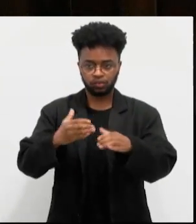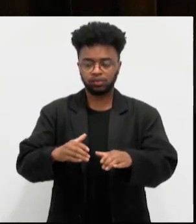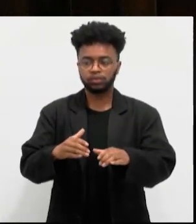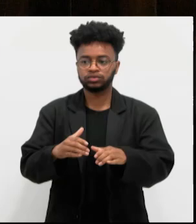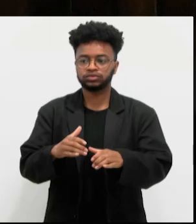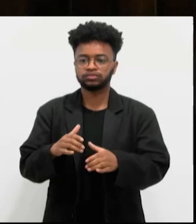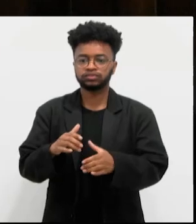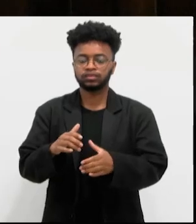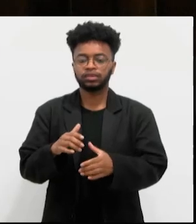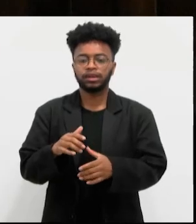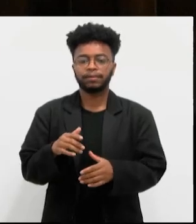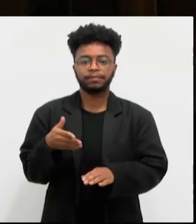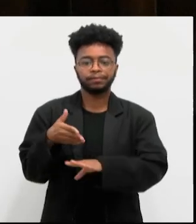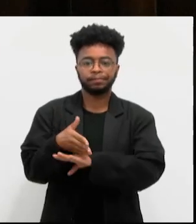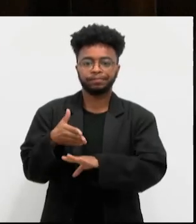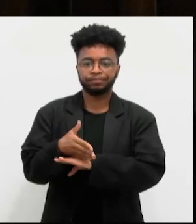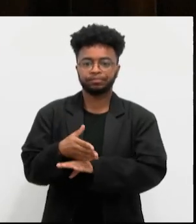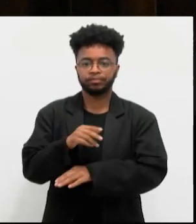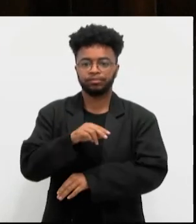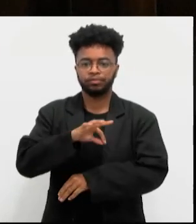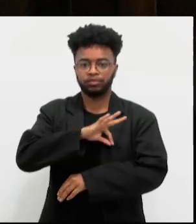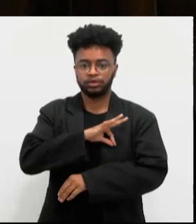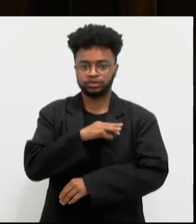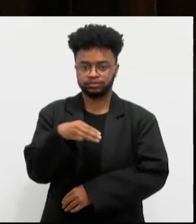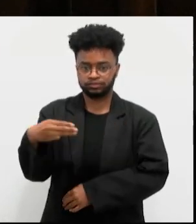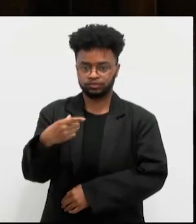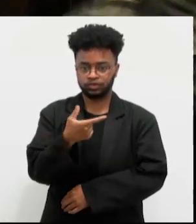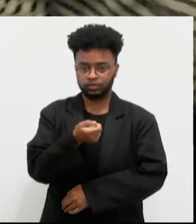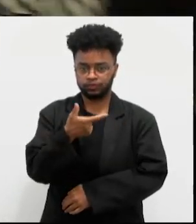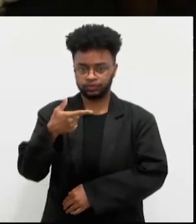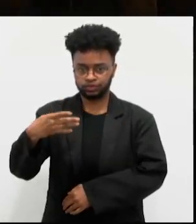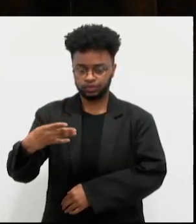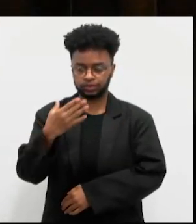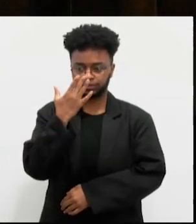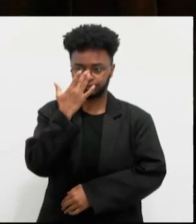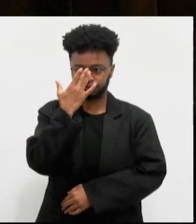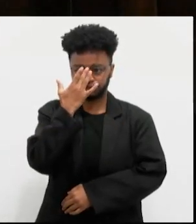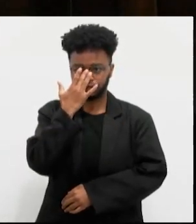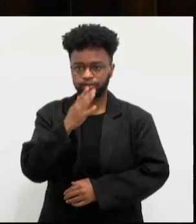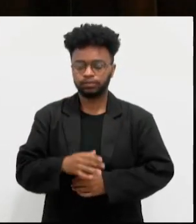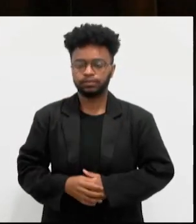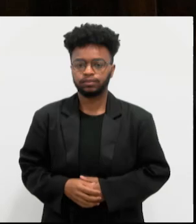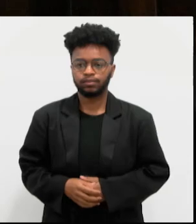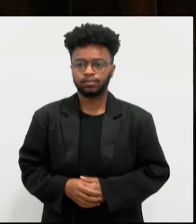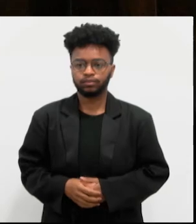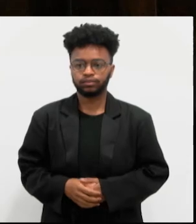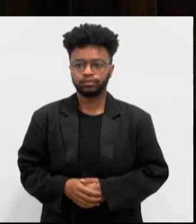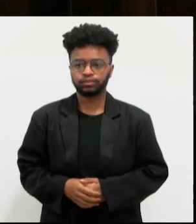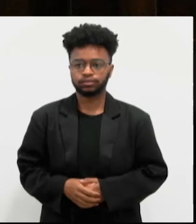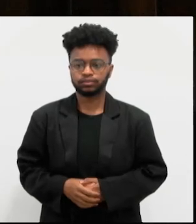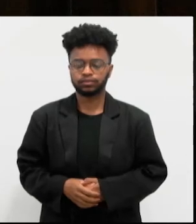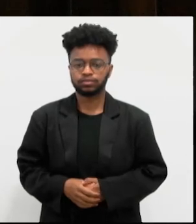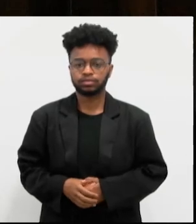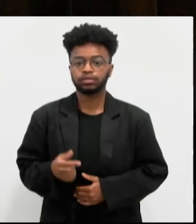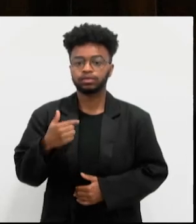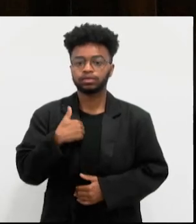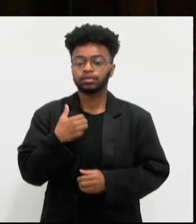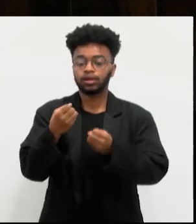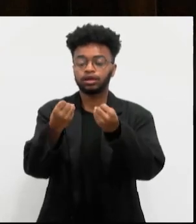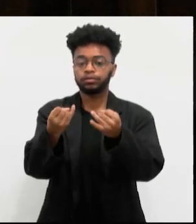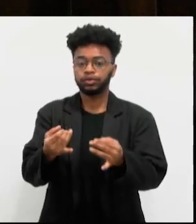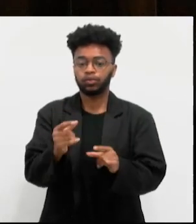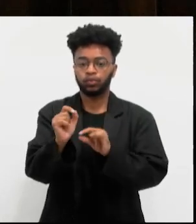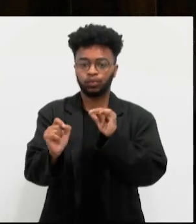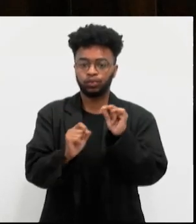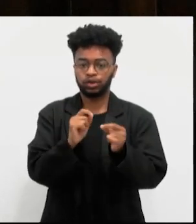oficial da PM de 2024, do ano passado. Vou narrar aqui, senhor presidente, o